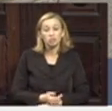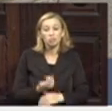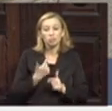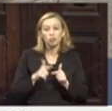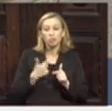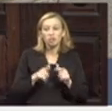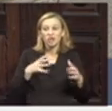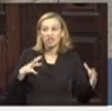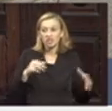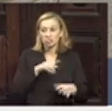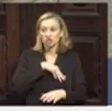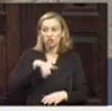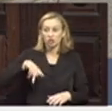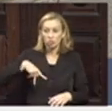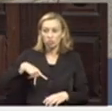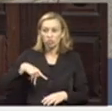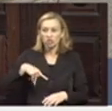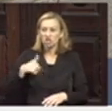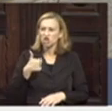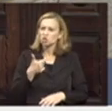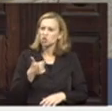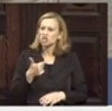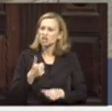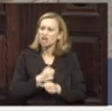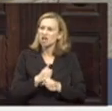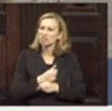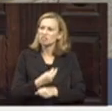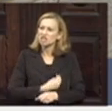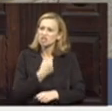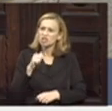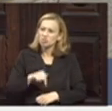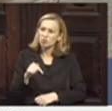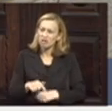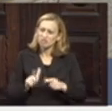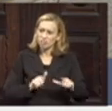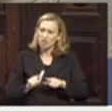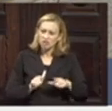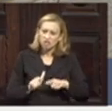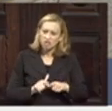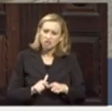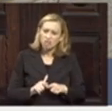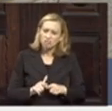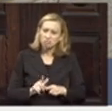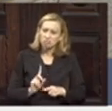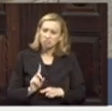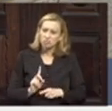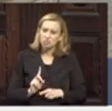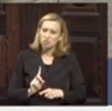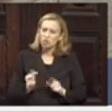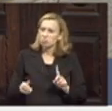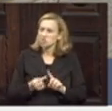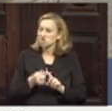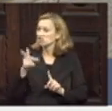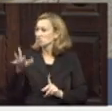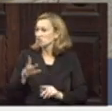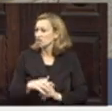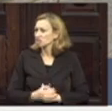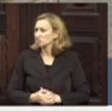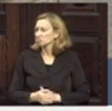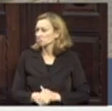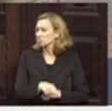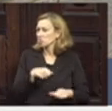da carta é um tom impositivo à Assembleia Legislativa. Isso é verdade, está aqui colocado. Mas eu queria